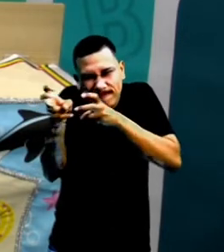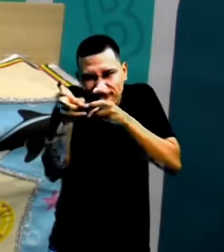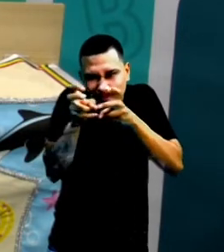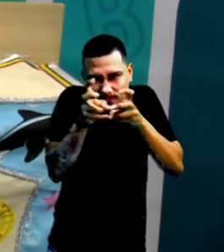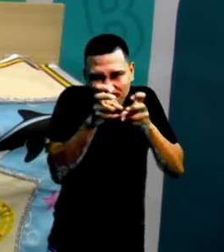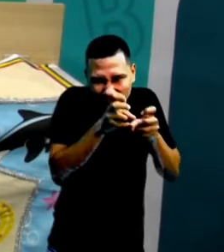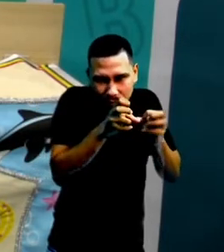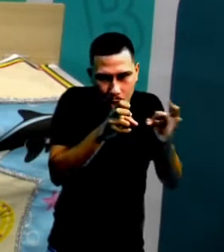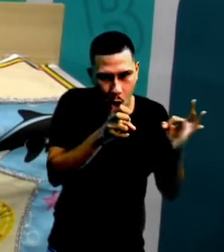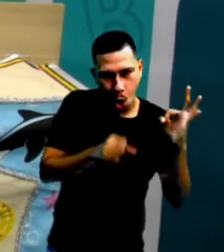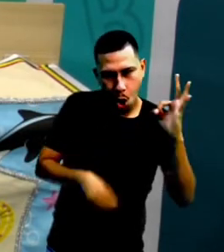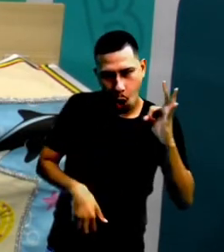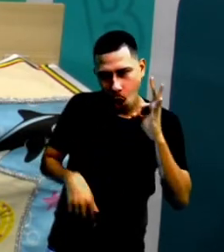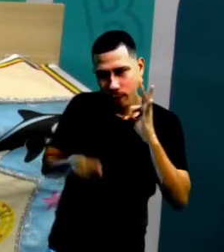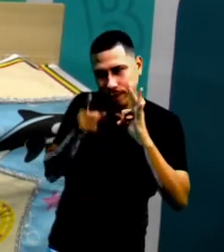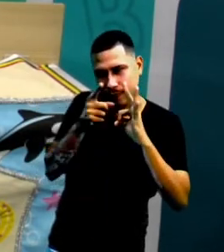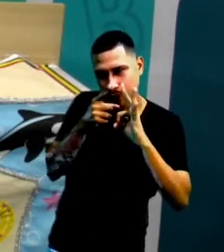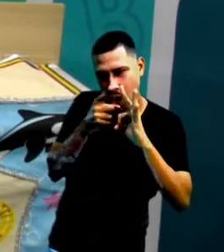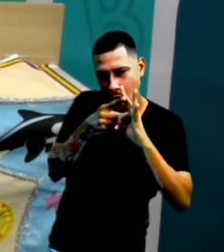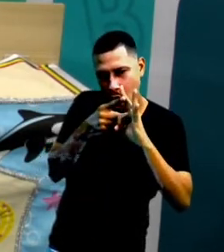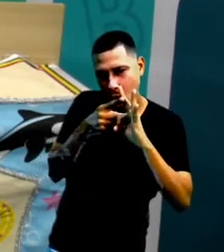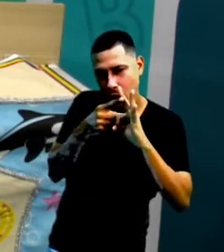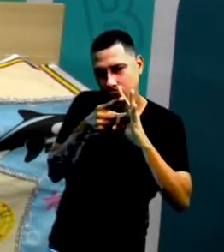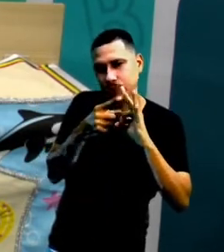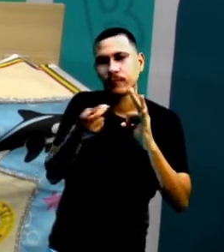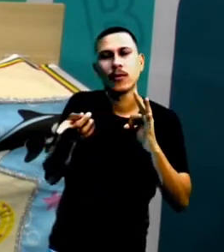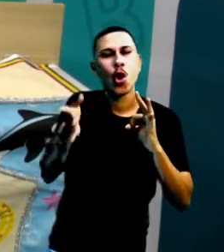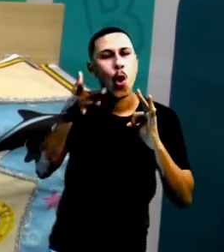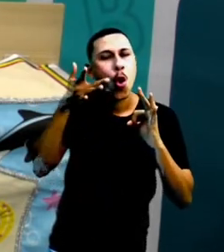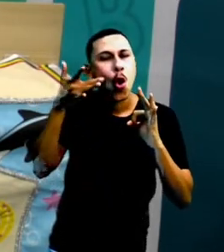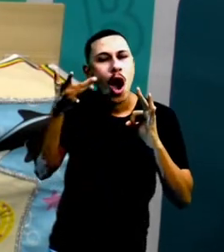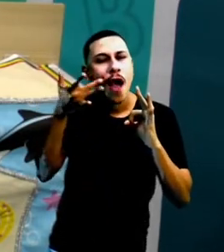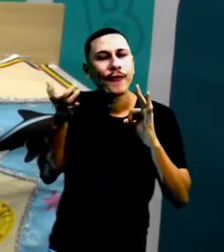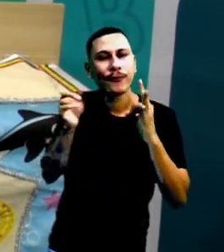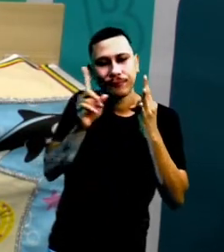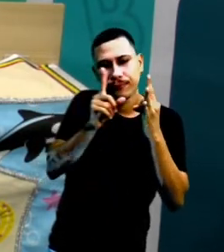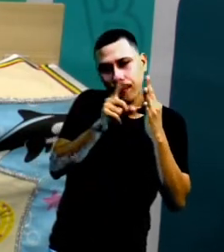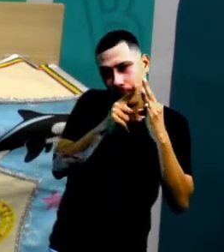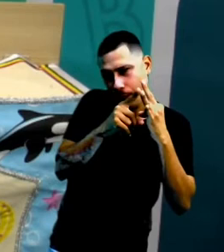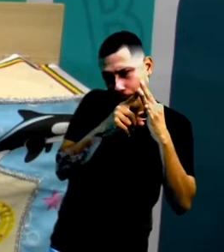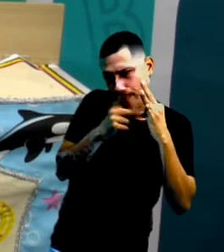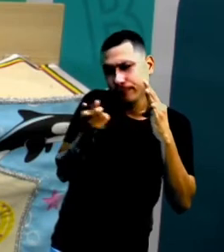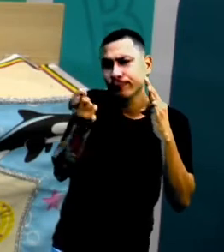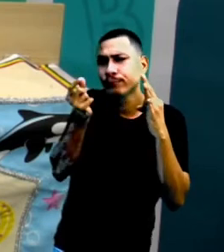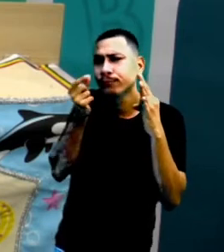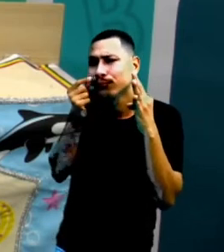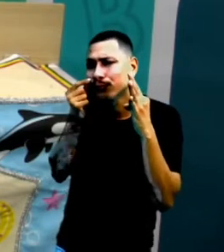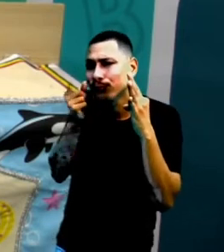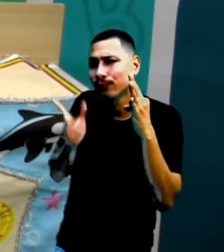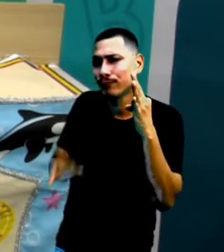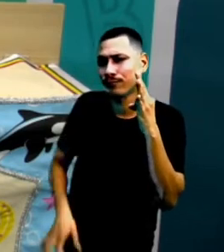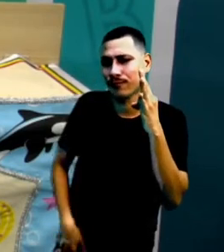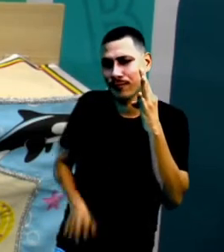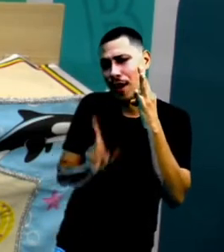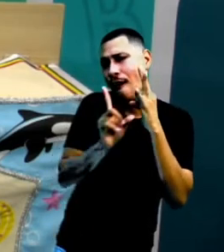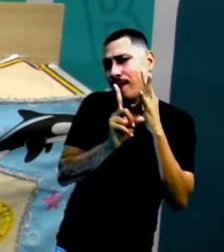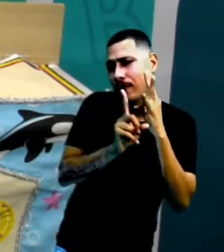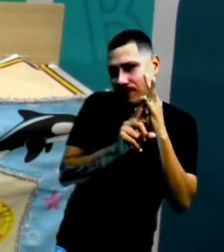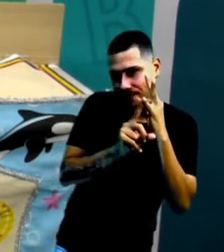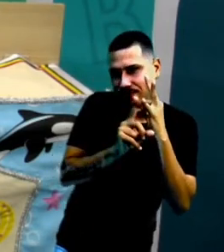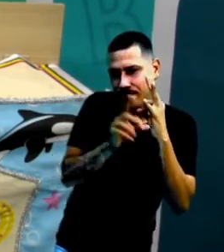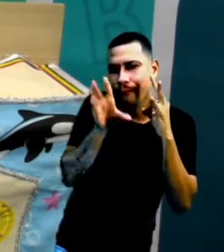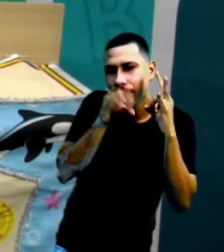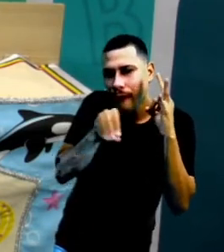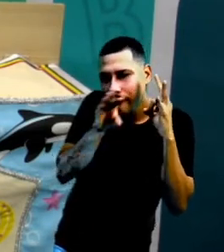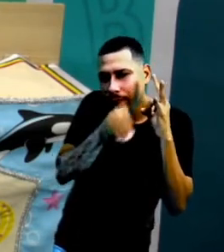viu o rabo do gato, o rabo do rato e o